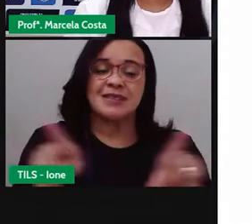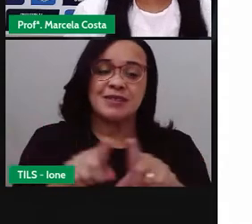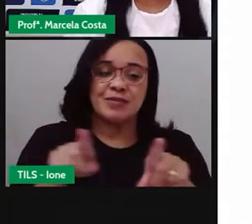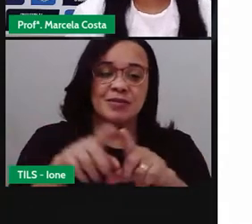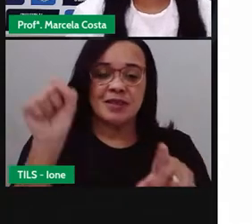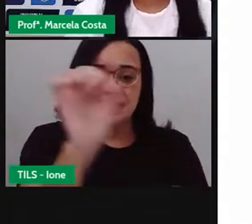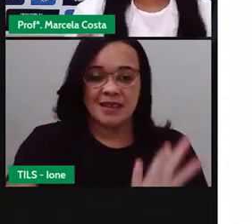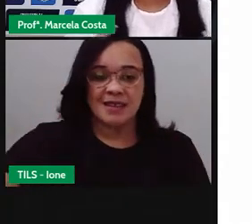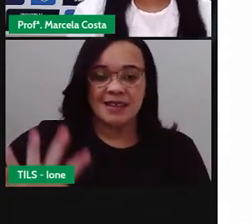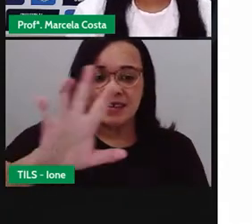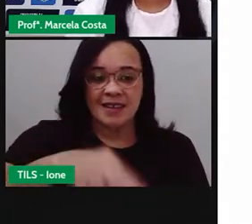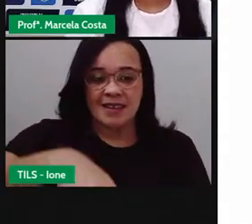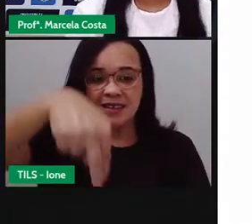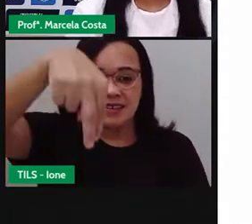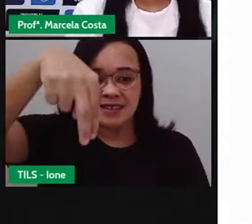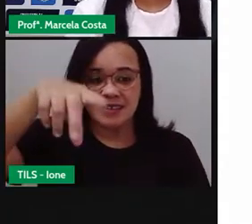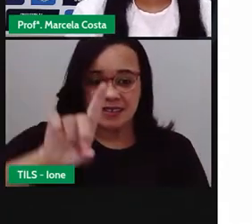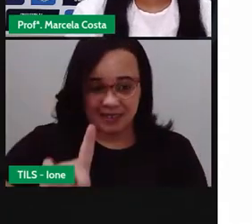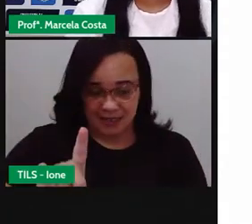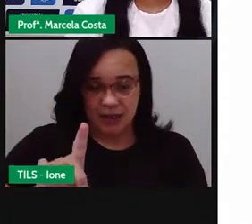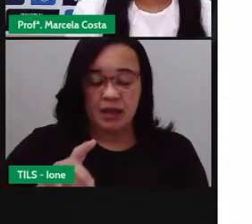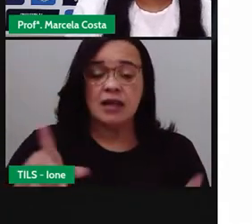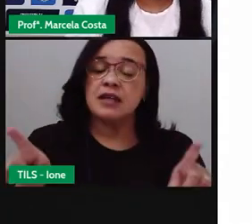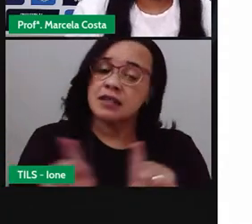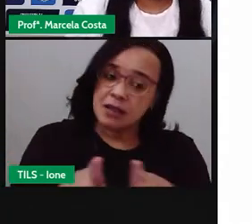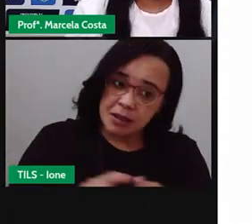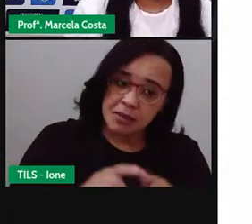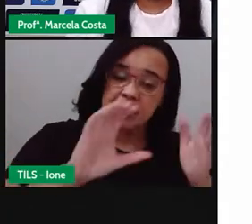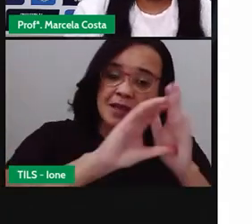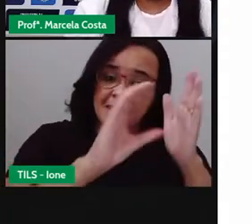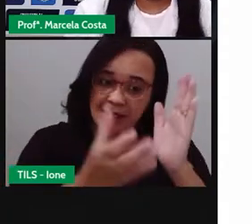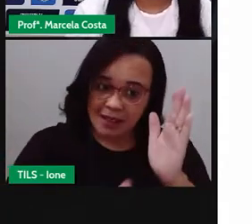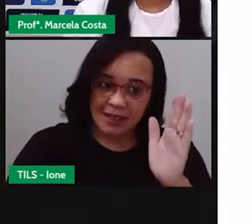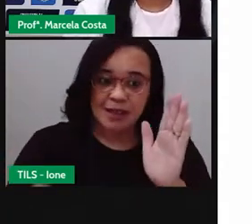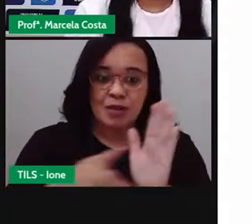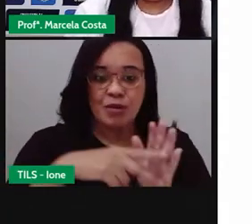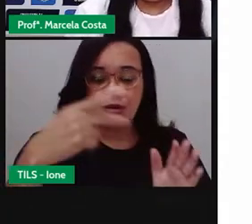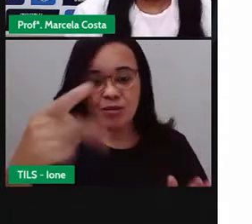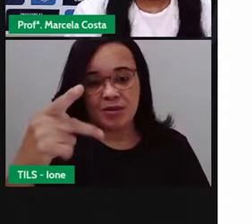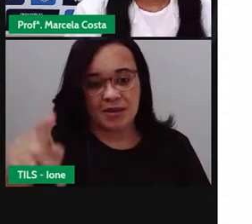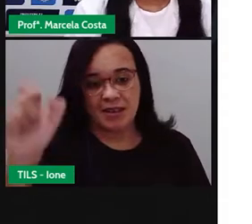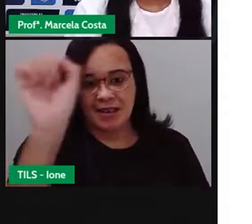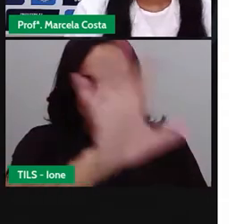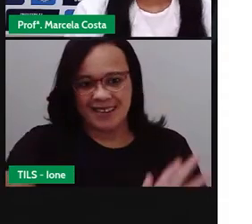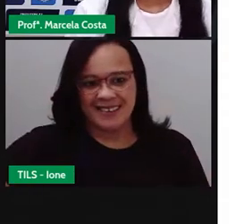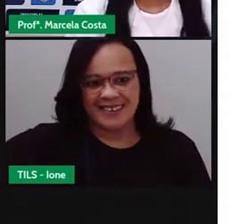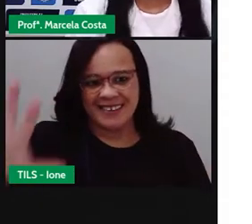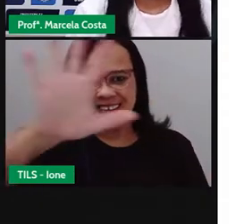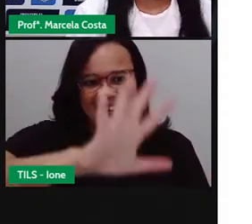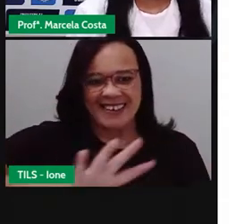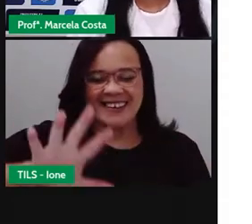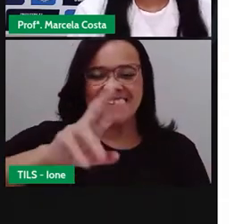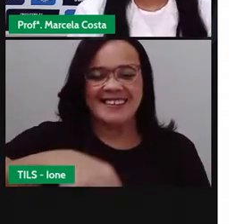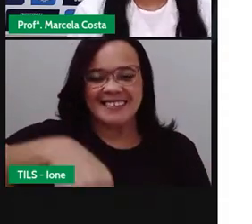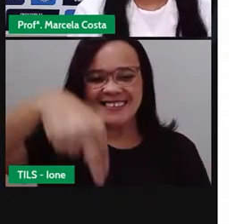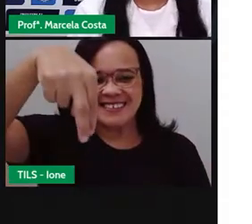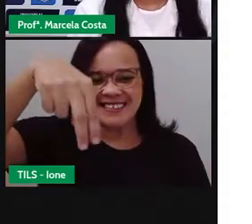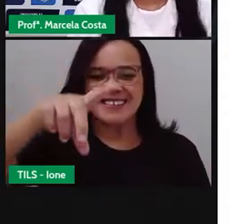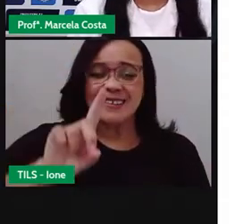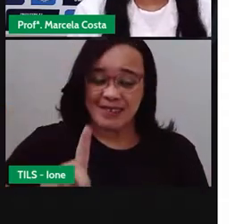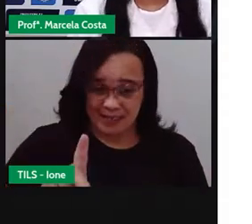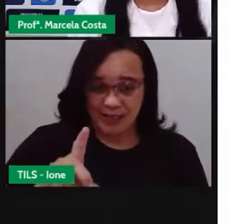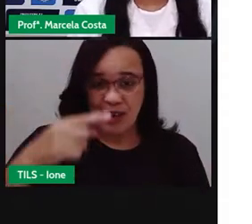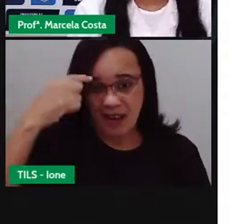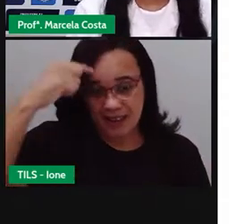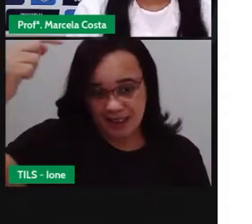vimos algumas características dessa região tão grande, tão rica, não é? Que é o Nordeste, composto por